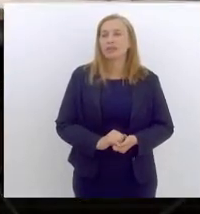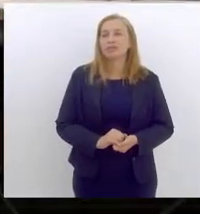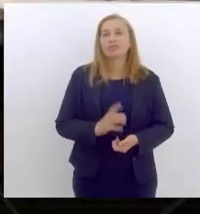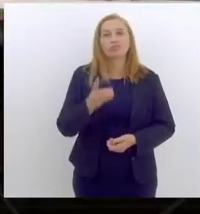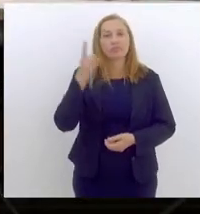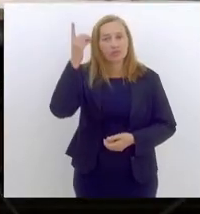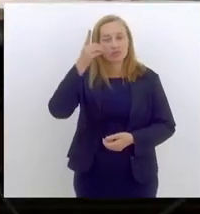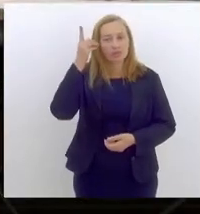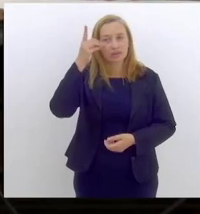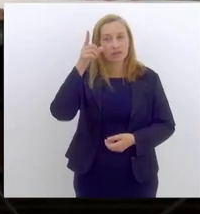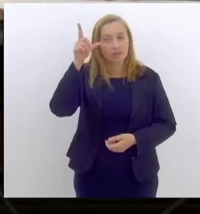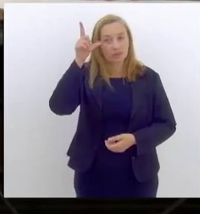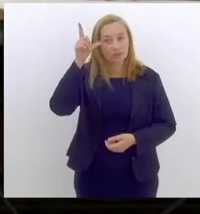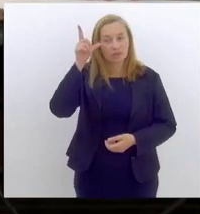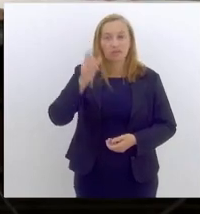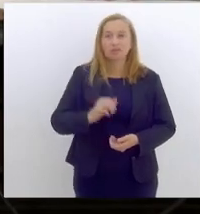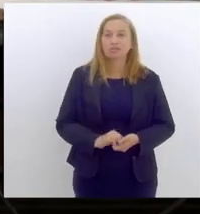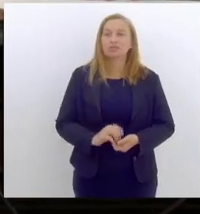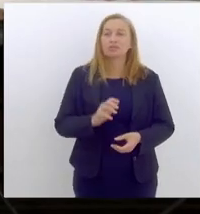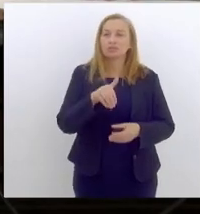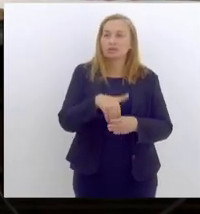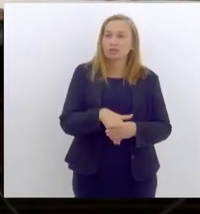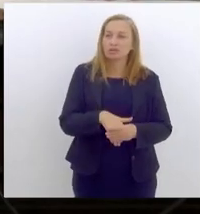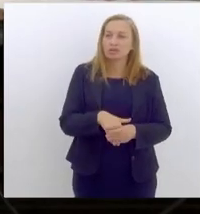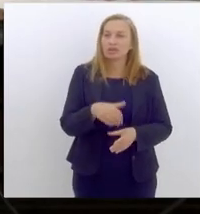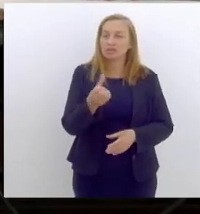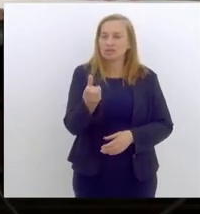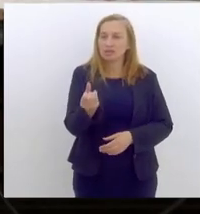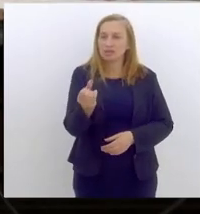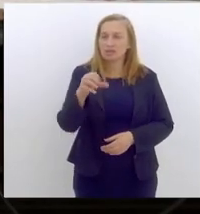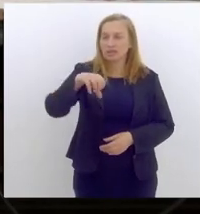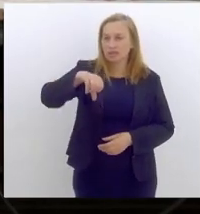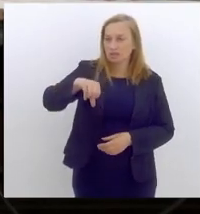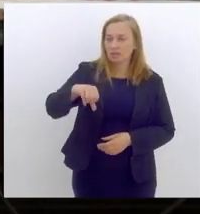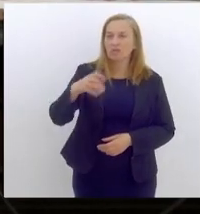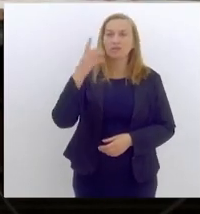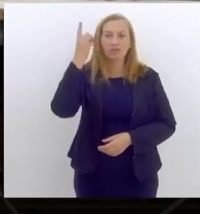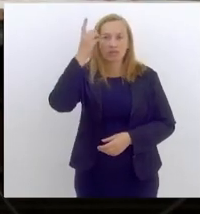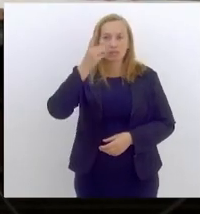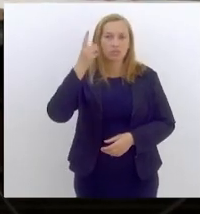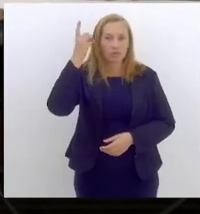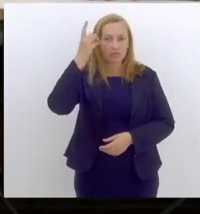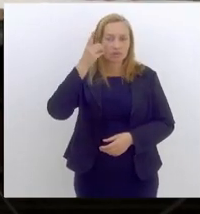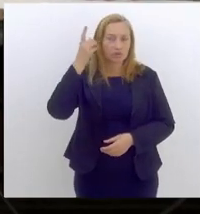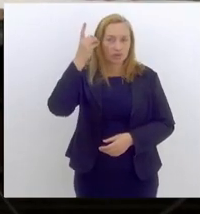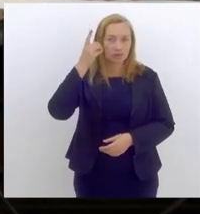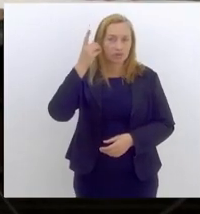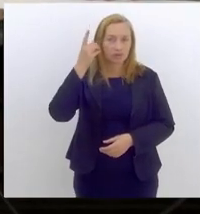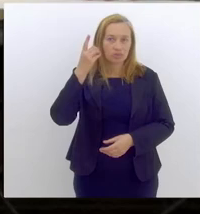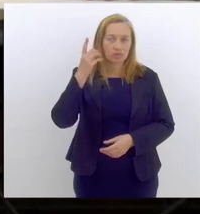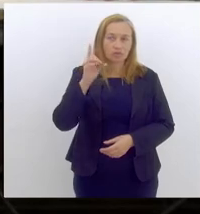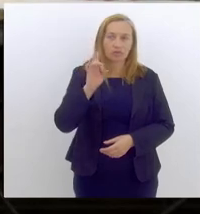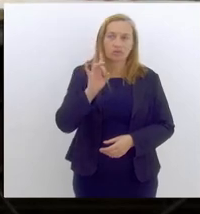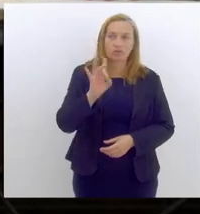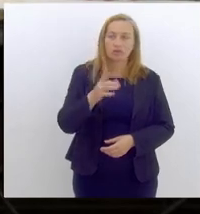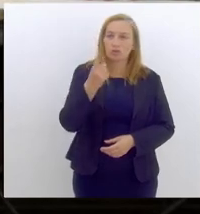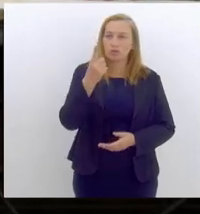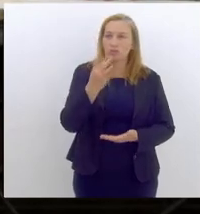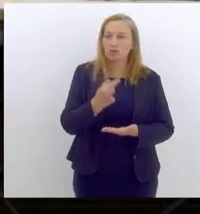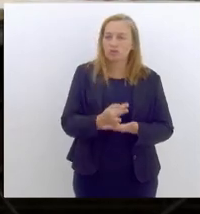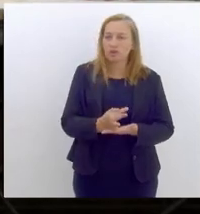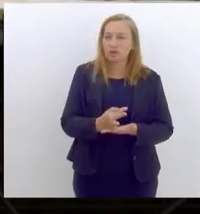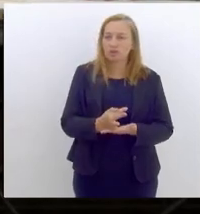Deputada Lucinha. Votaram 69 deputados, apenas uma falta,